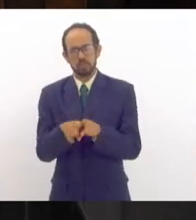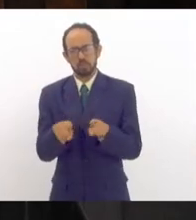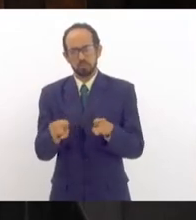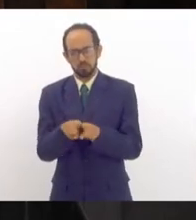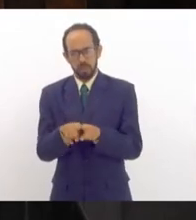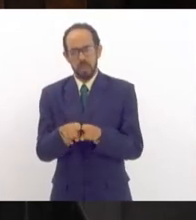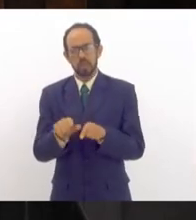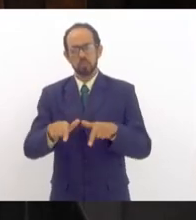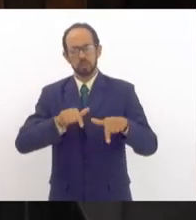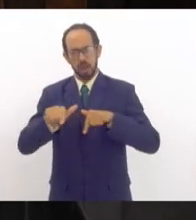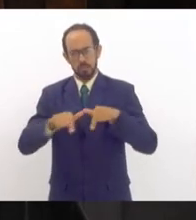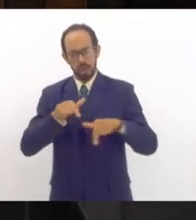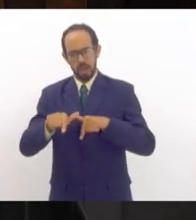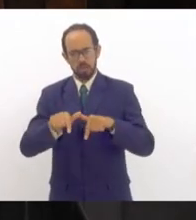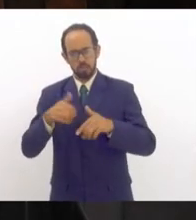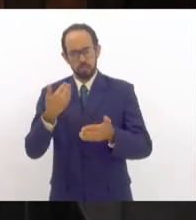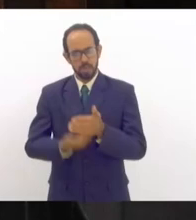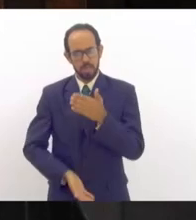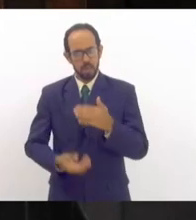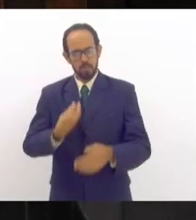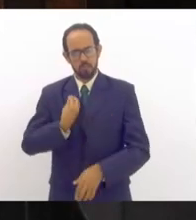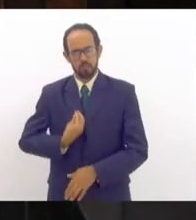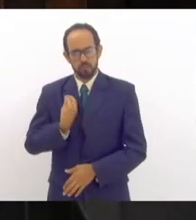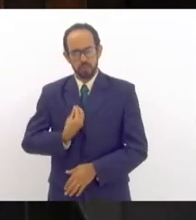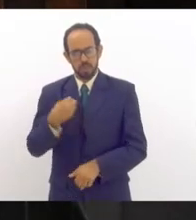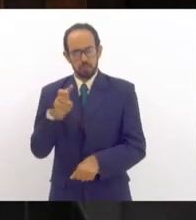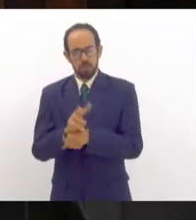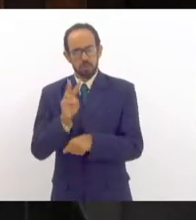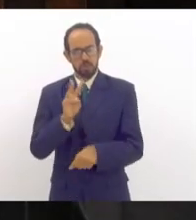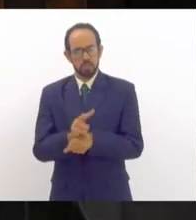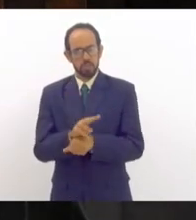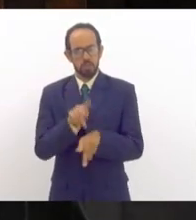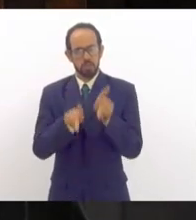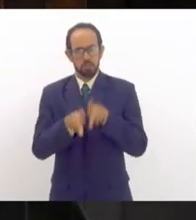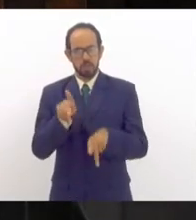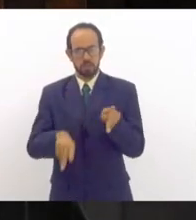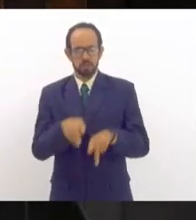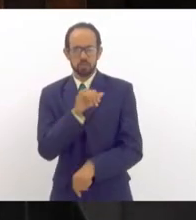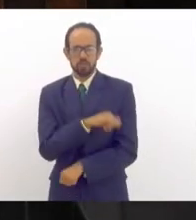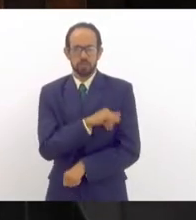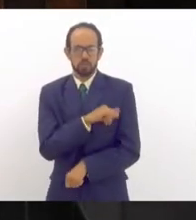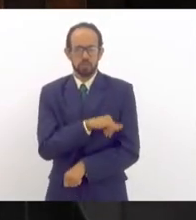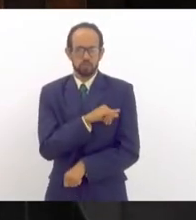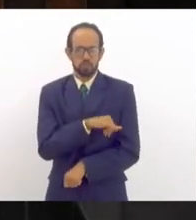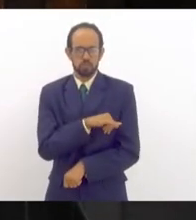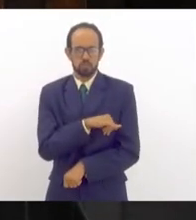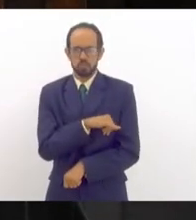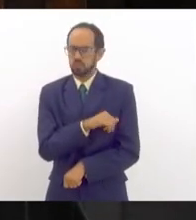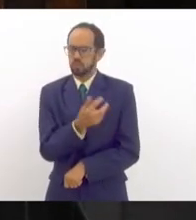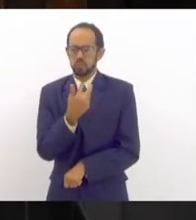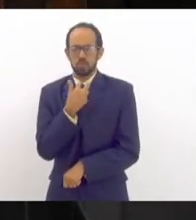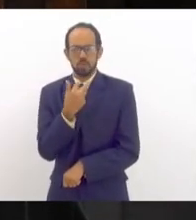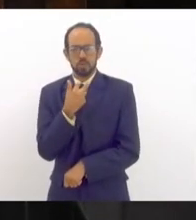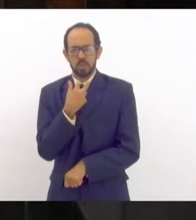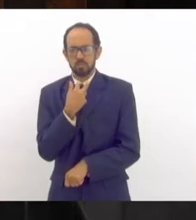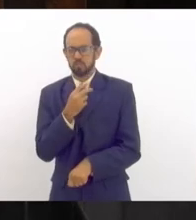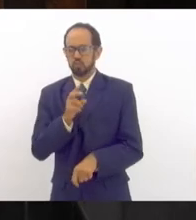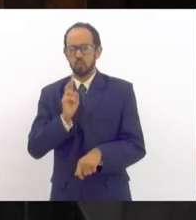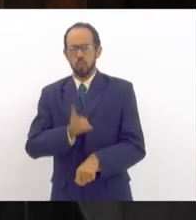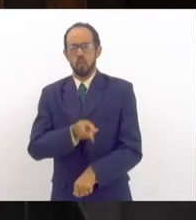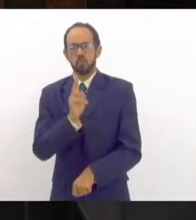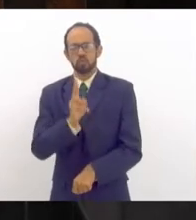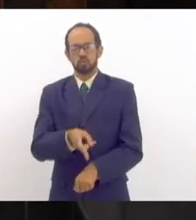perdeu sua vida protegendo a população do Rio de Janeiro Então nós não podemos continuar